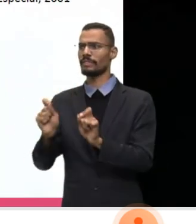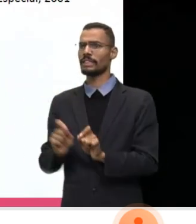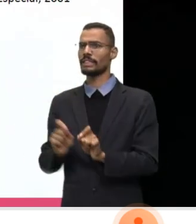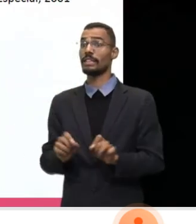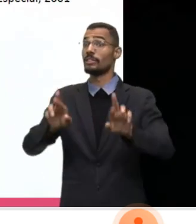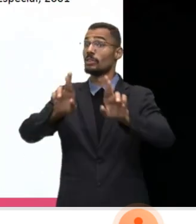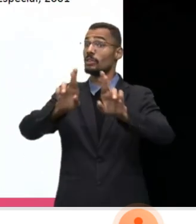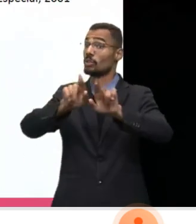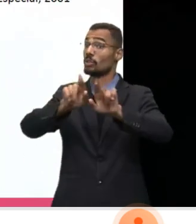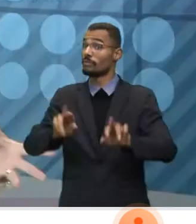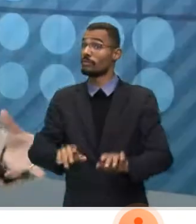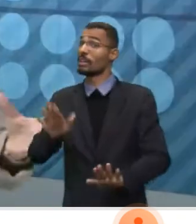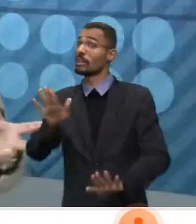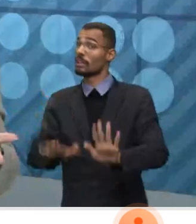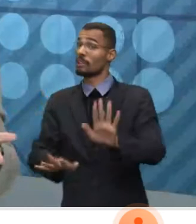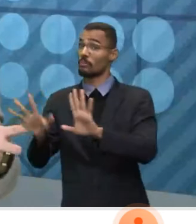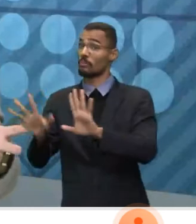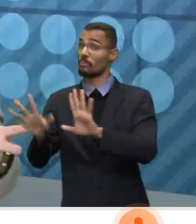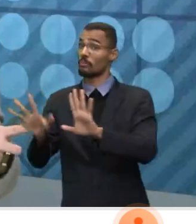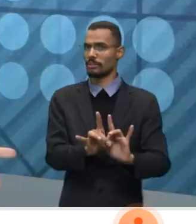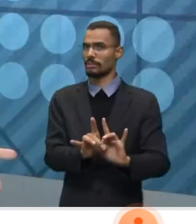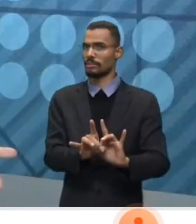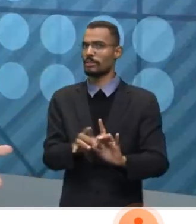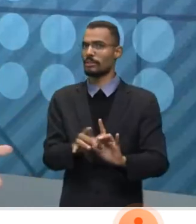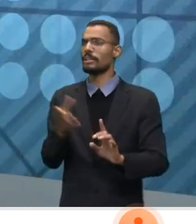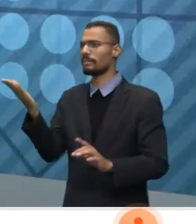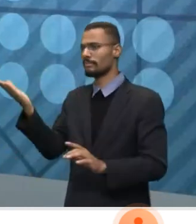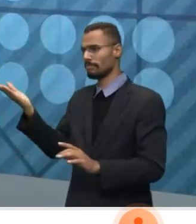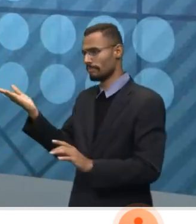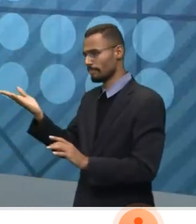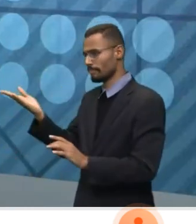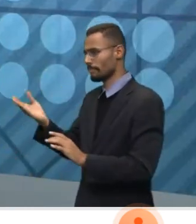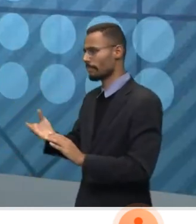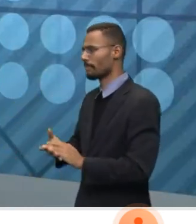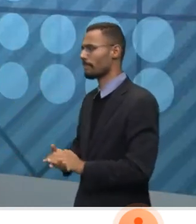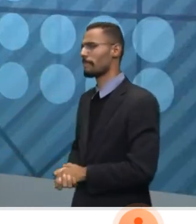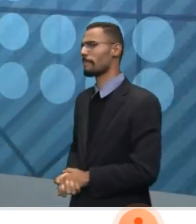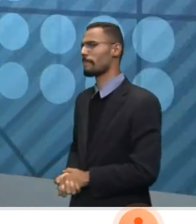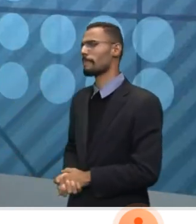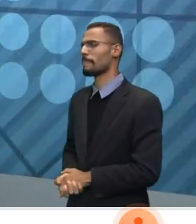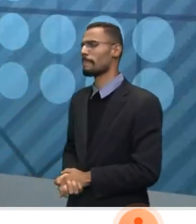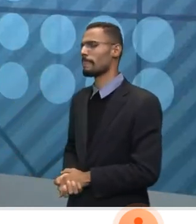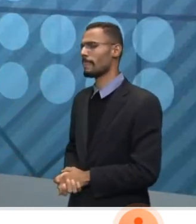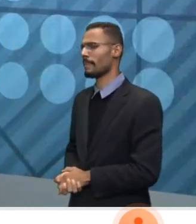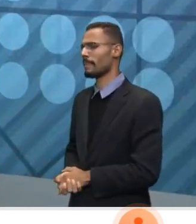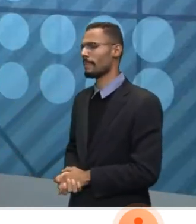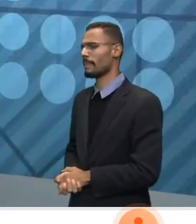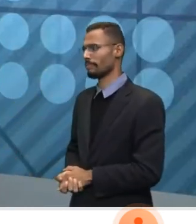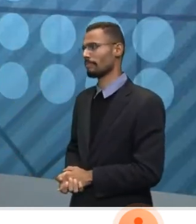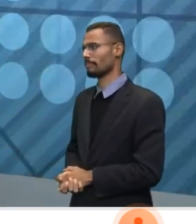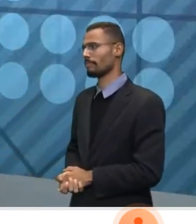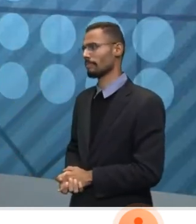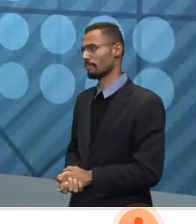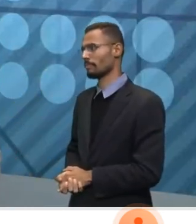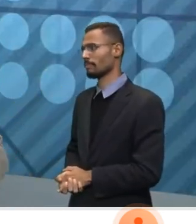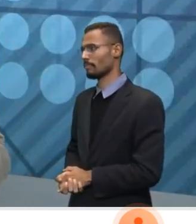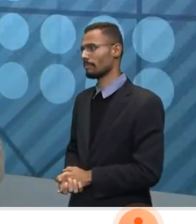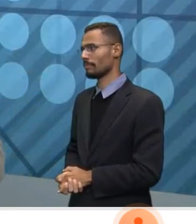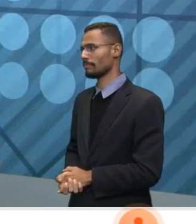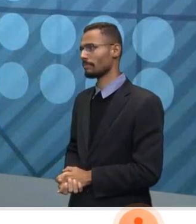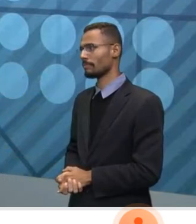diferenciar de acordo com o contexto. Passar roupa, então, passar roupa, tá?